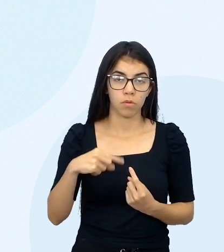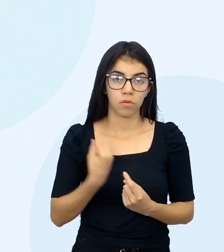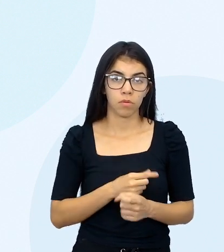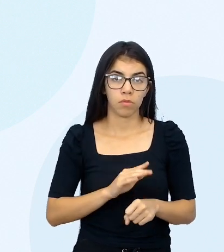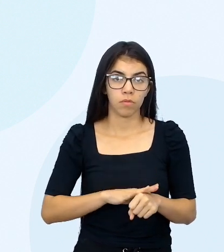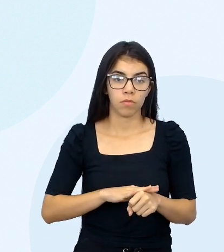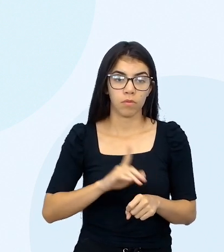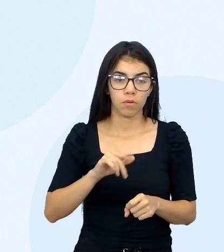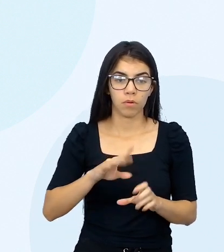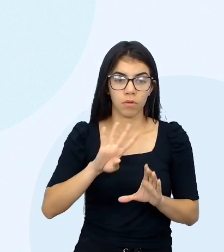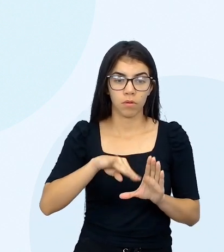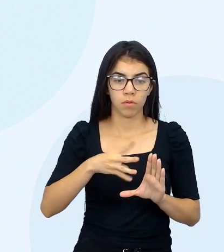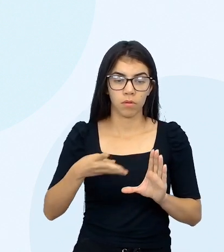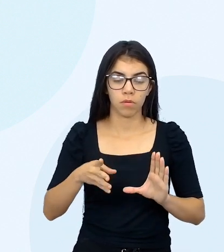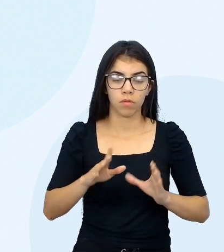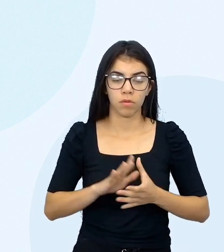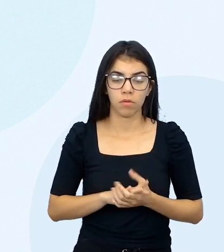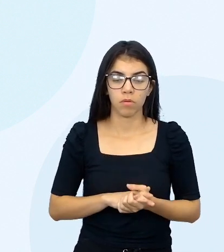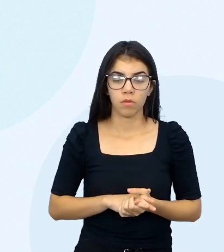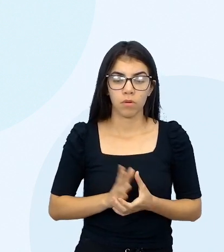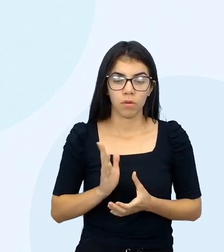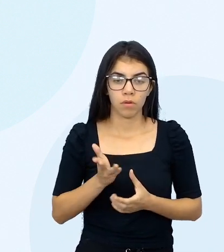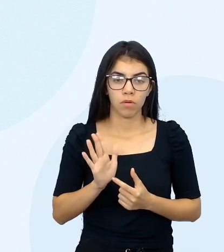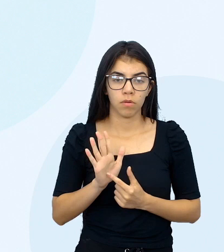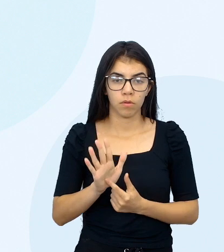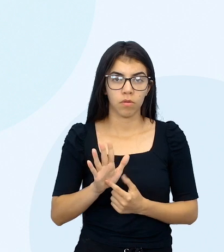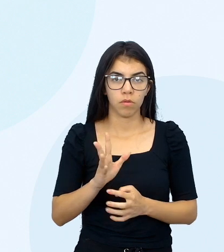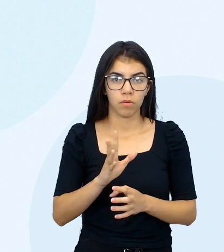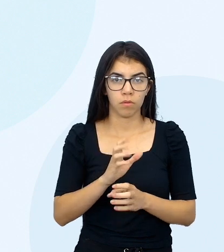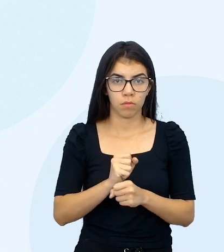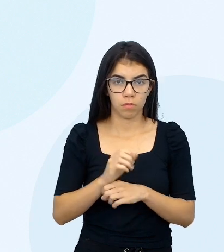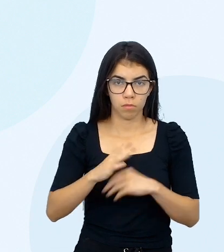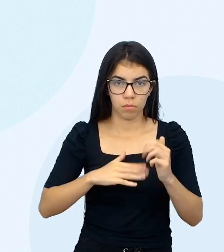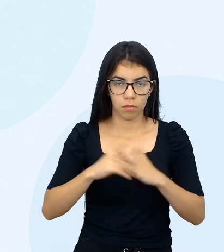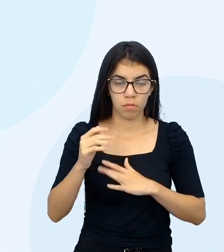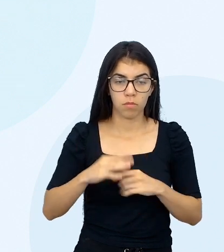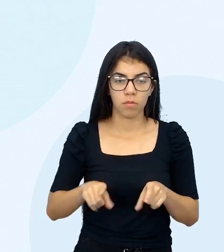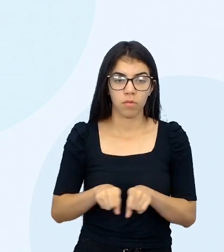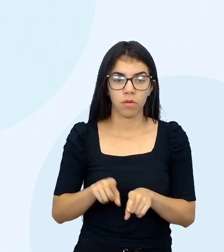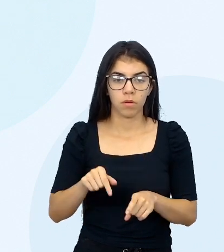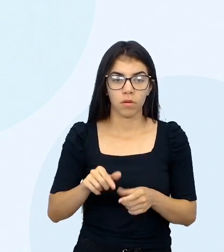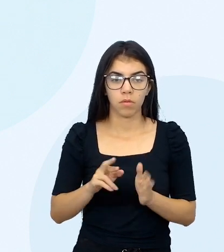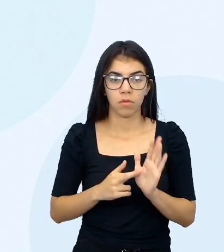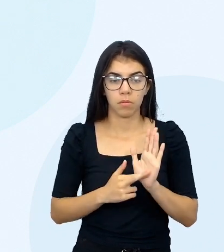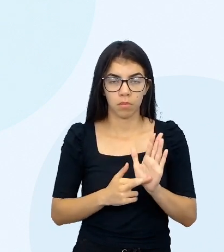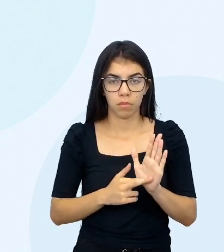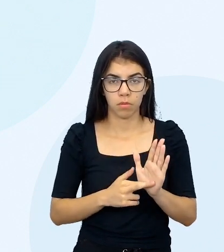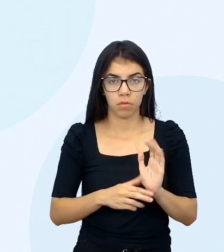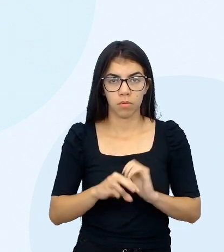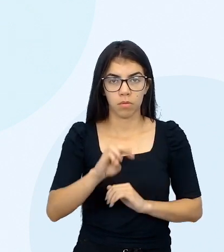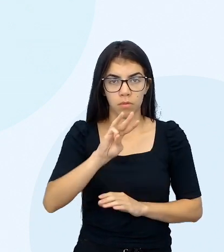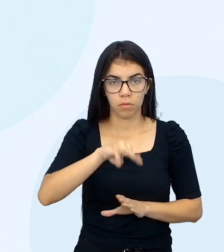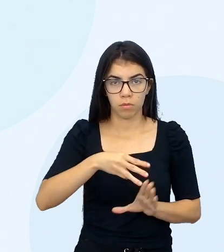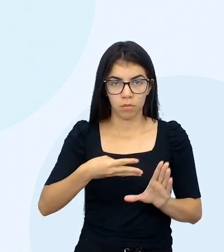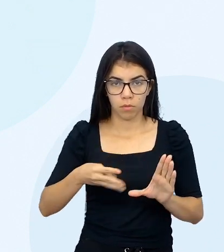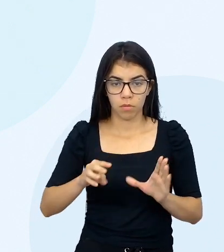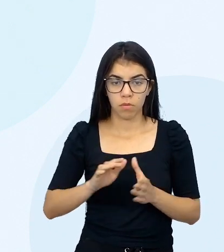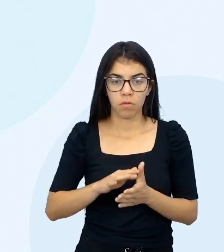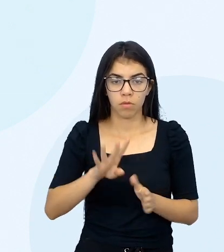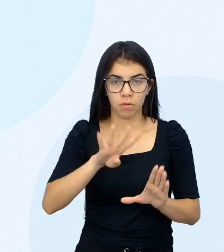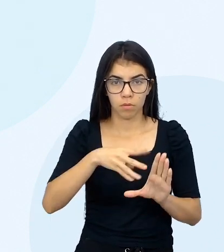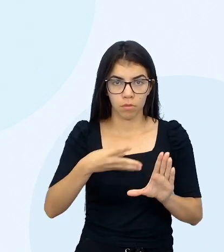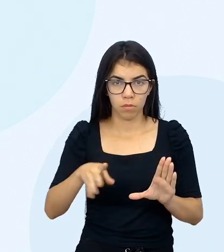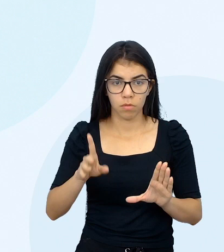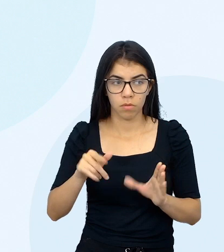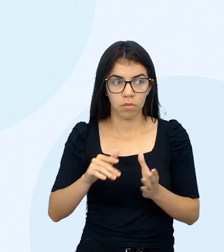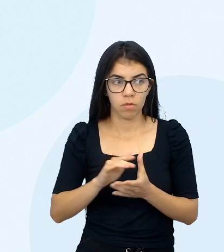gente vai para a parte gráfica. Já vou mostrar porque aí a gente vai fazer, executar. Aí a gente vai para a representação lá no Excel. Eu tenho que ir lá selecionar colunas X e Y,